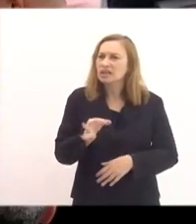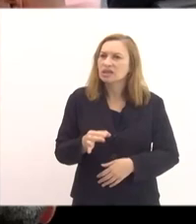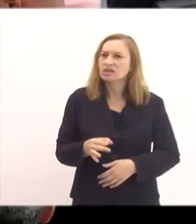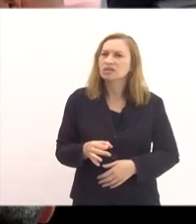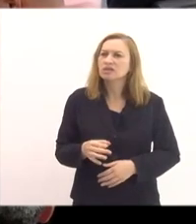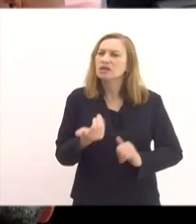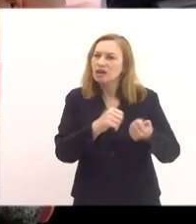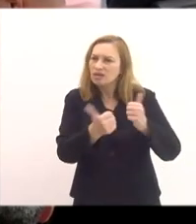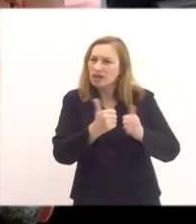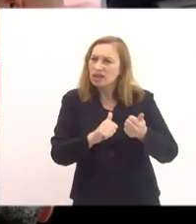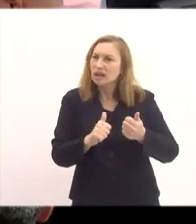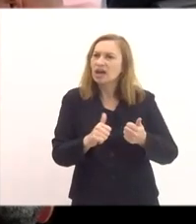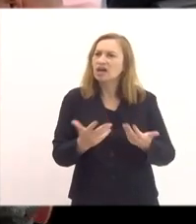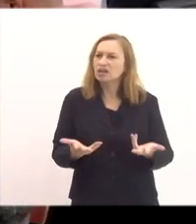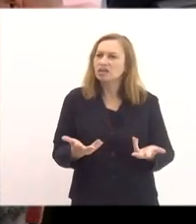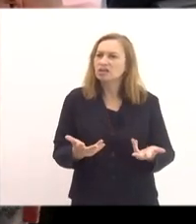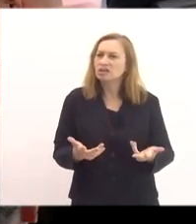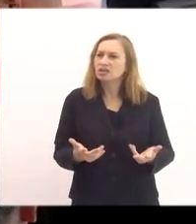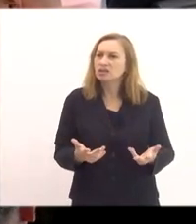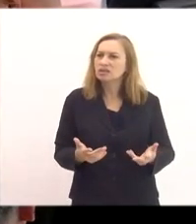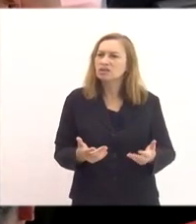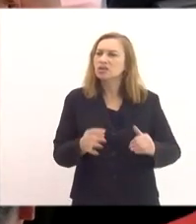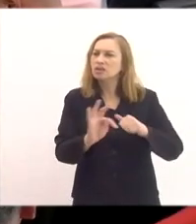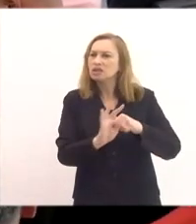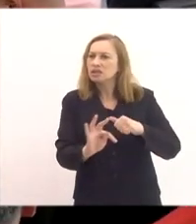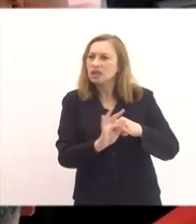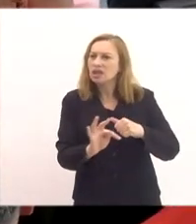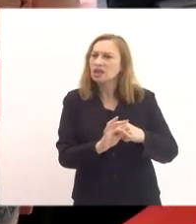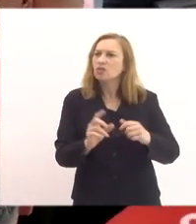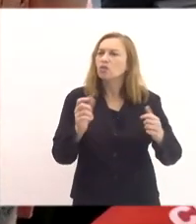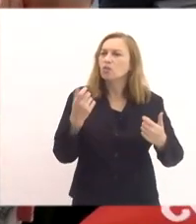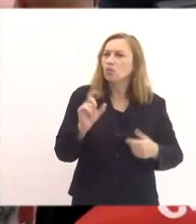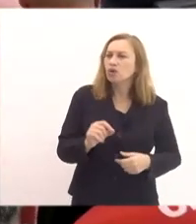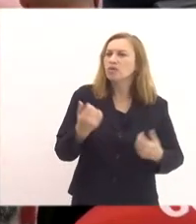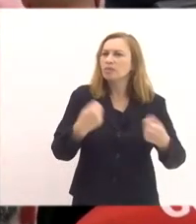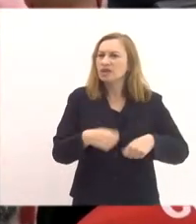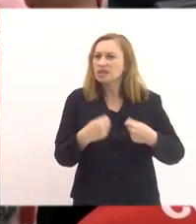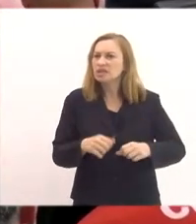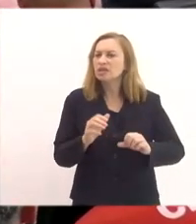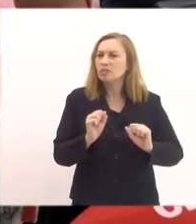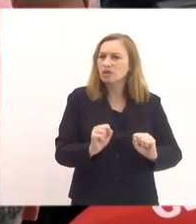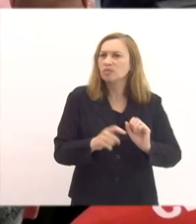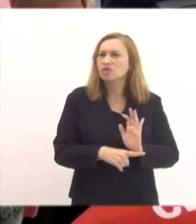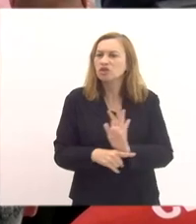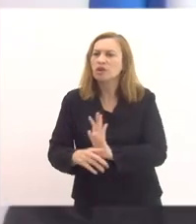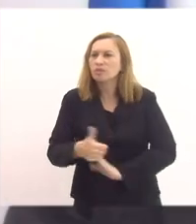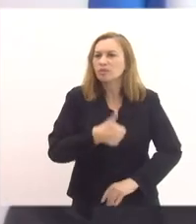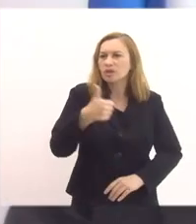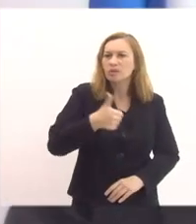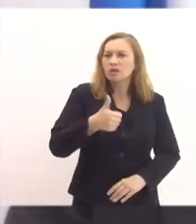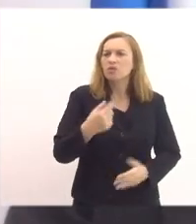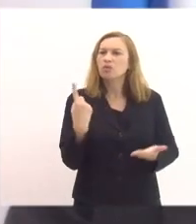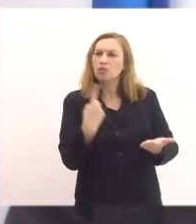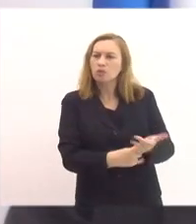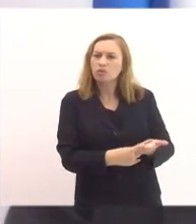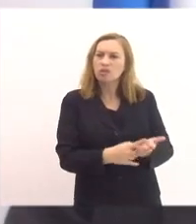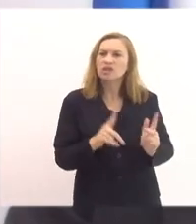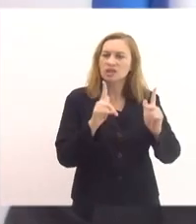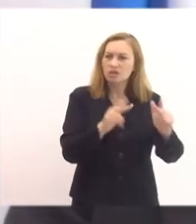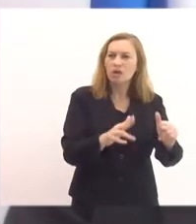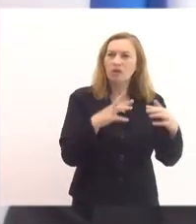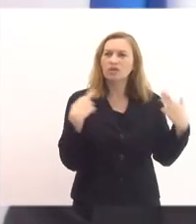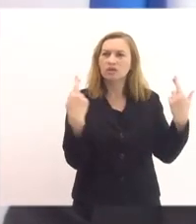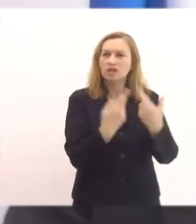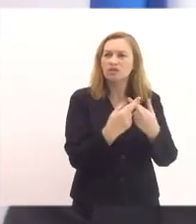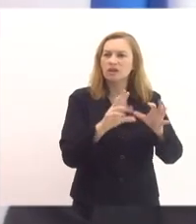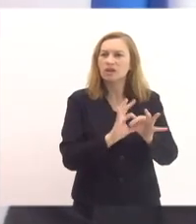É avaliar de forma, com a técnica, o que precisa e o que a gente consegue safar primeiro. Mas fica o compromisso que, na mesma audiência que a gente vai